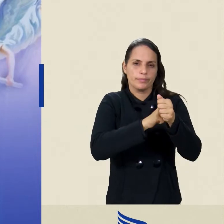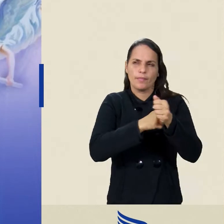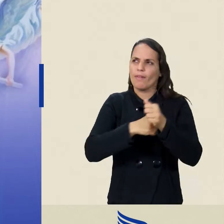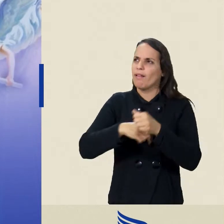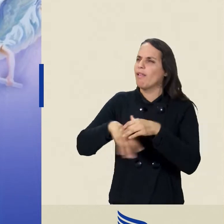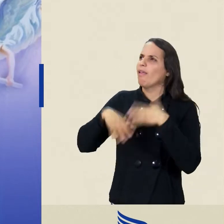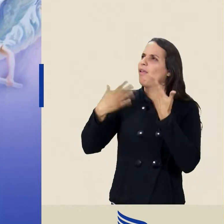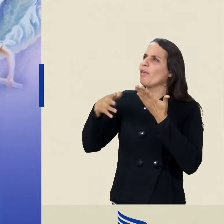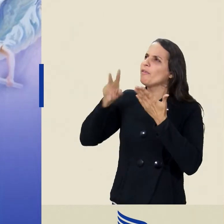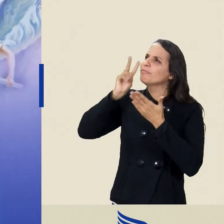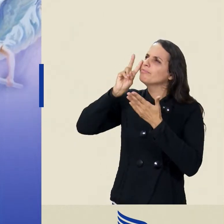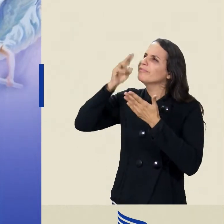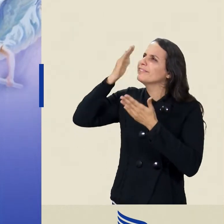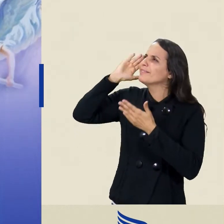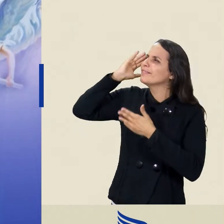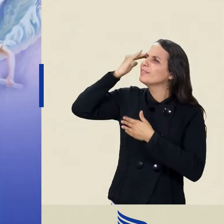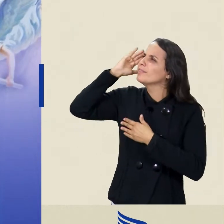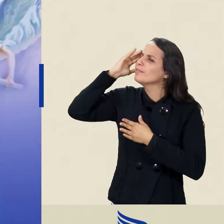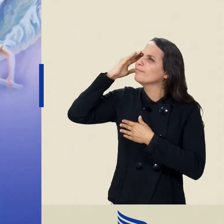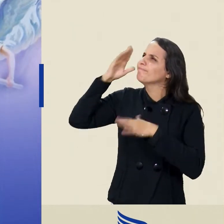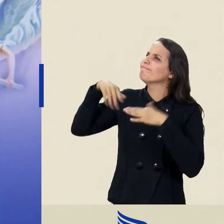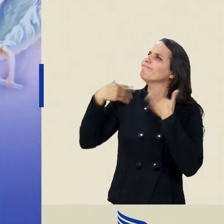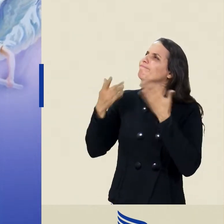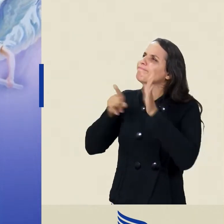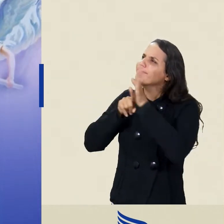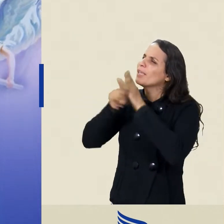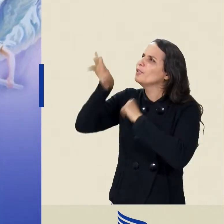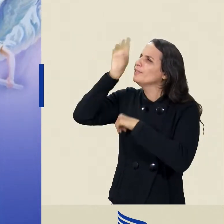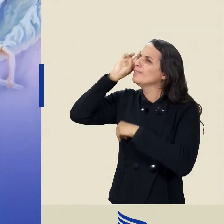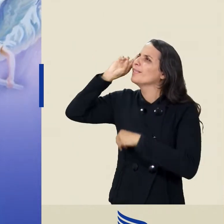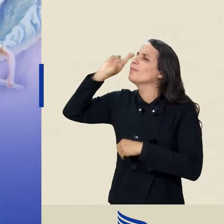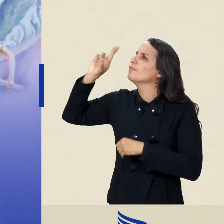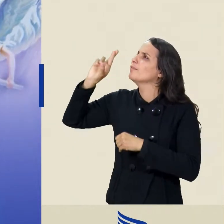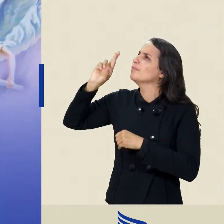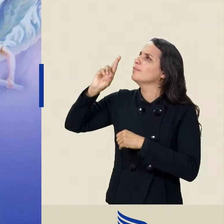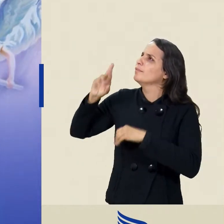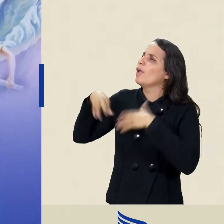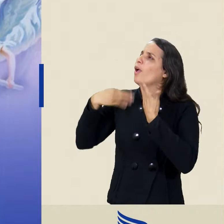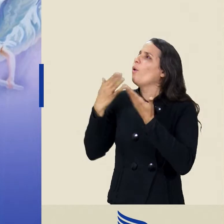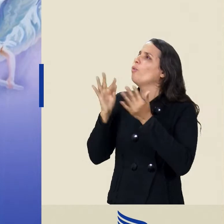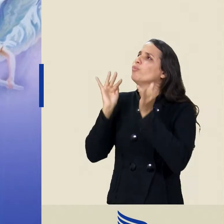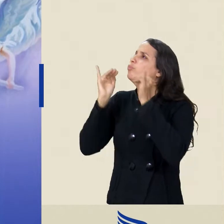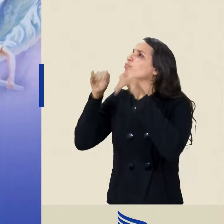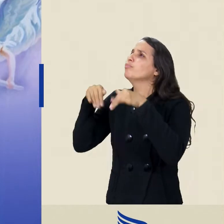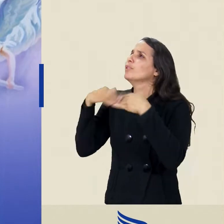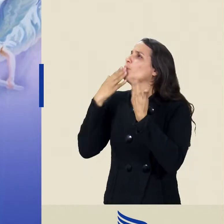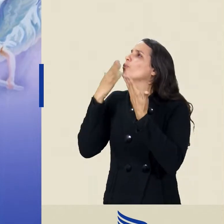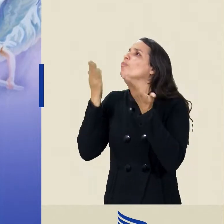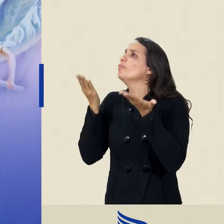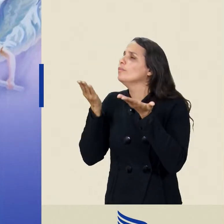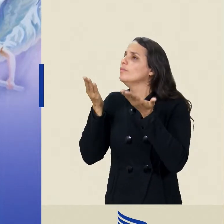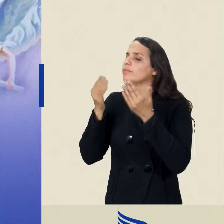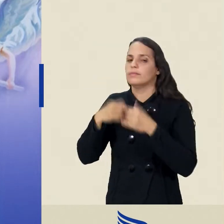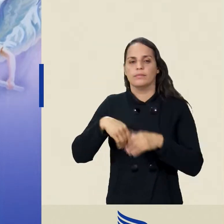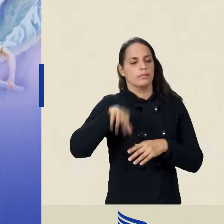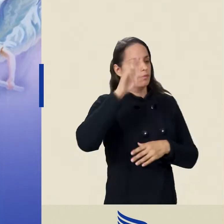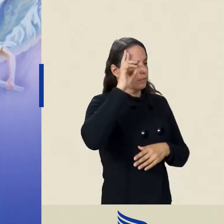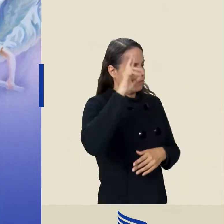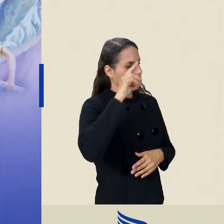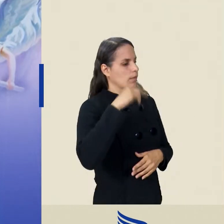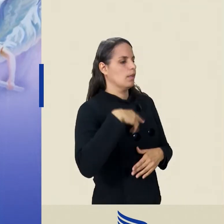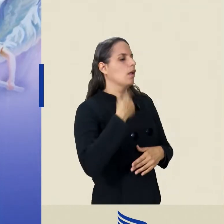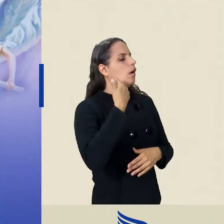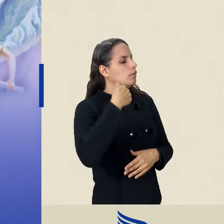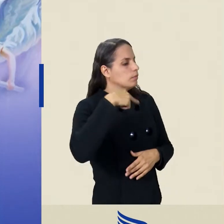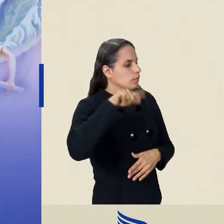não entendi. Então eu disse: Meu Senhor, qual será o fim destas coisas? Ele respondeu: